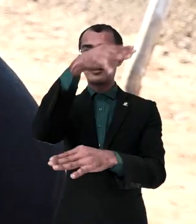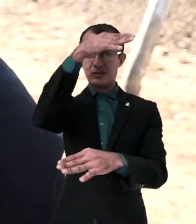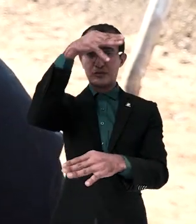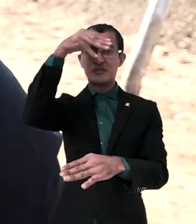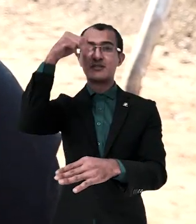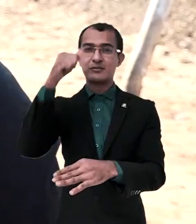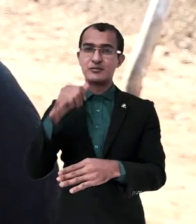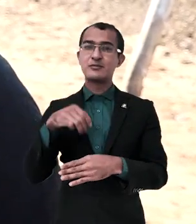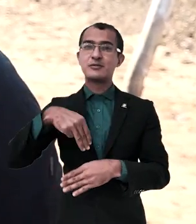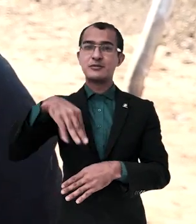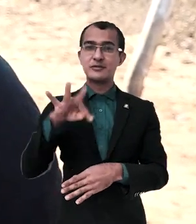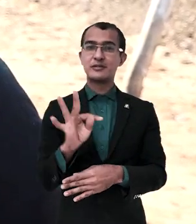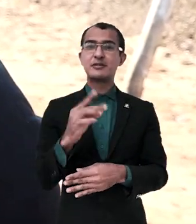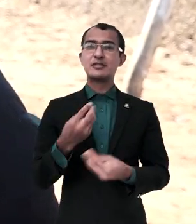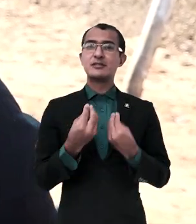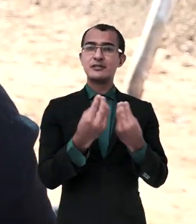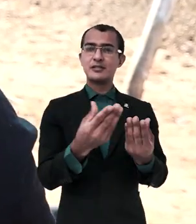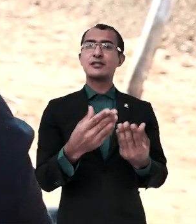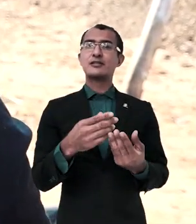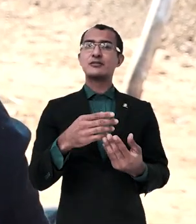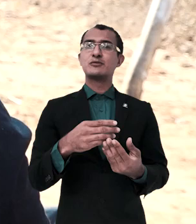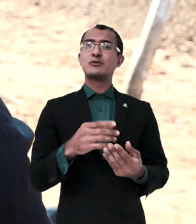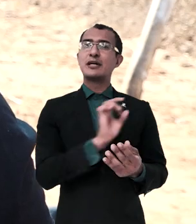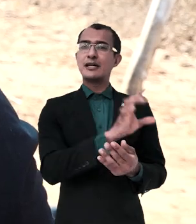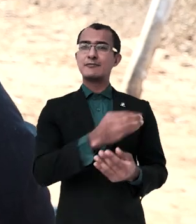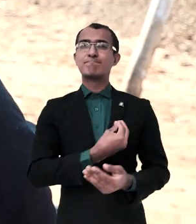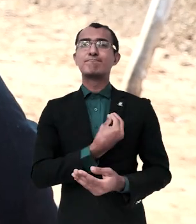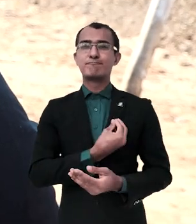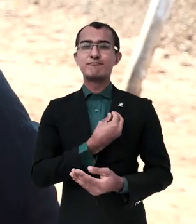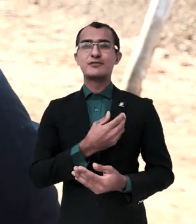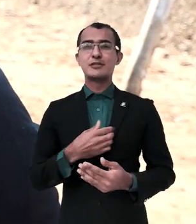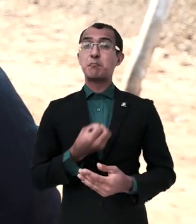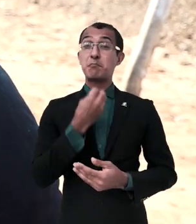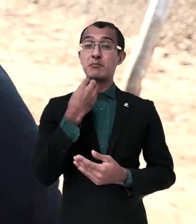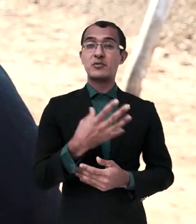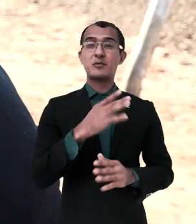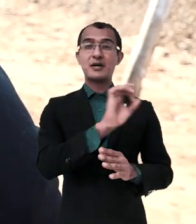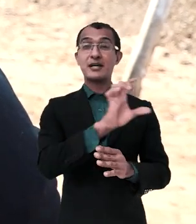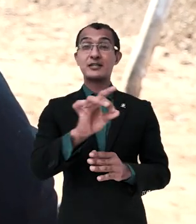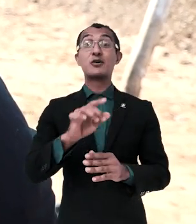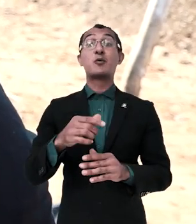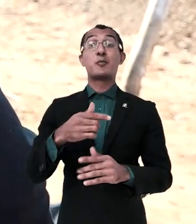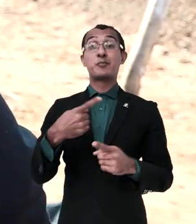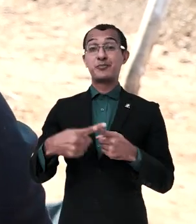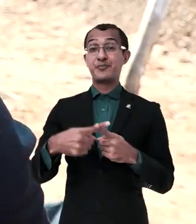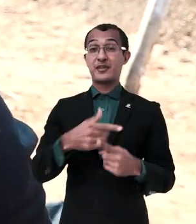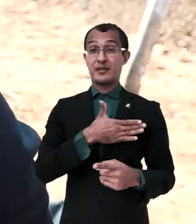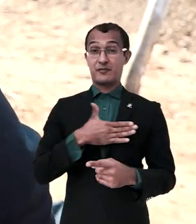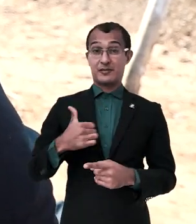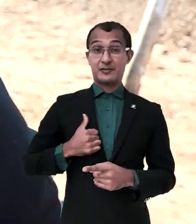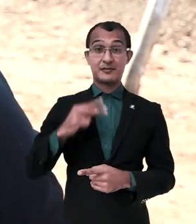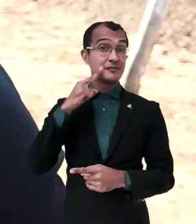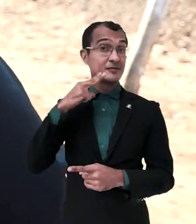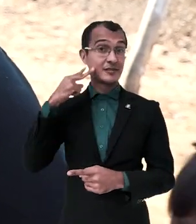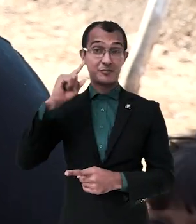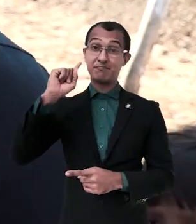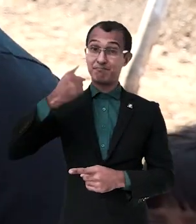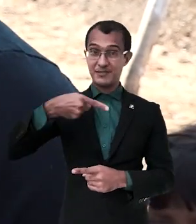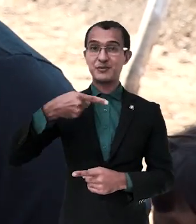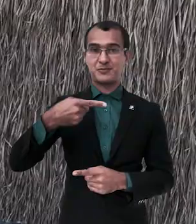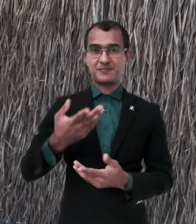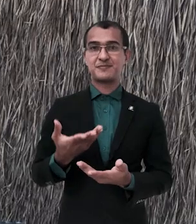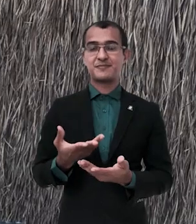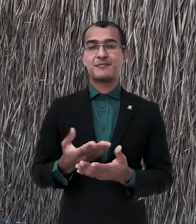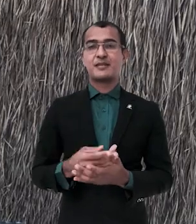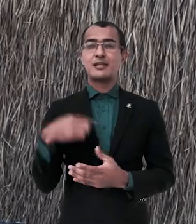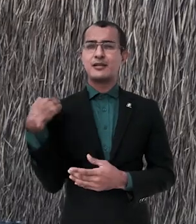os mato-grossenses e dando realmente cidadania e trazendo dignidade para cada um deles, conforme a determinação da nossa